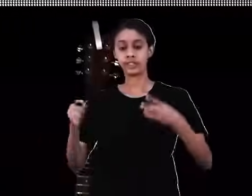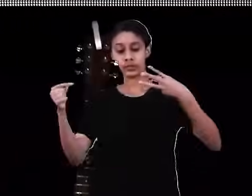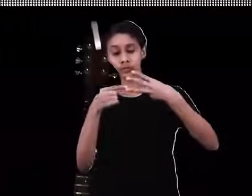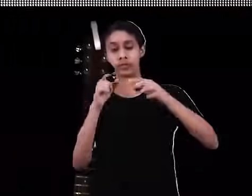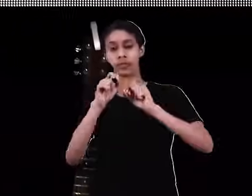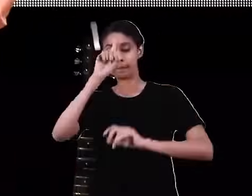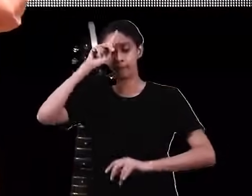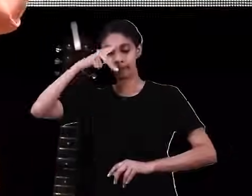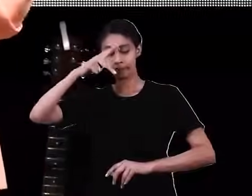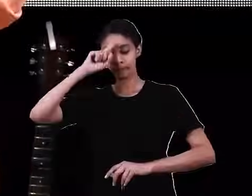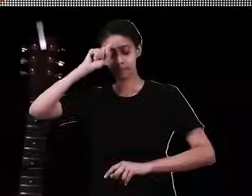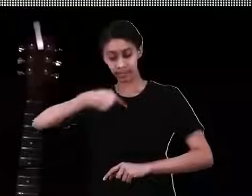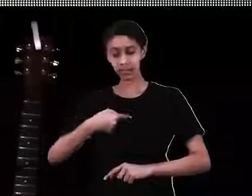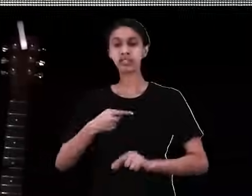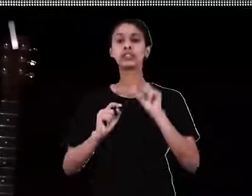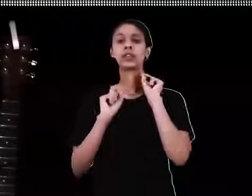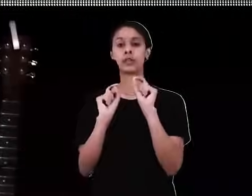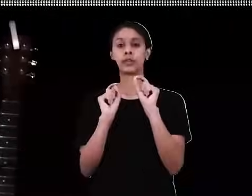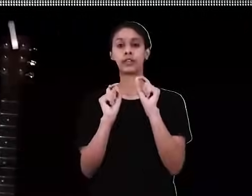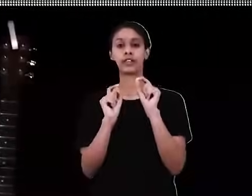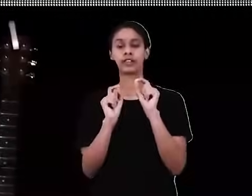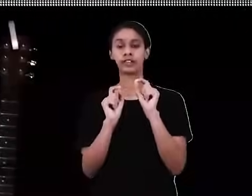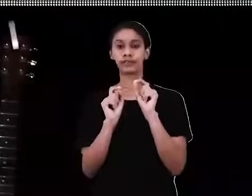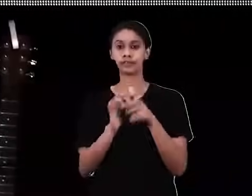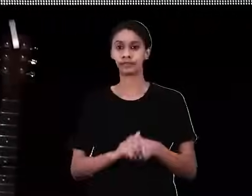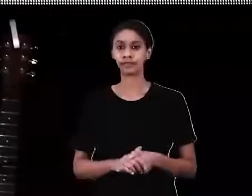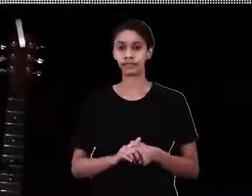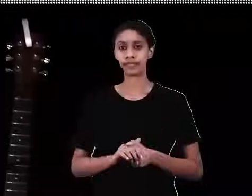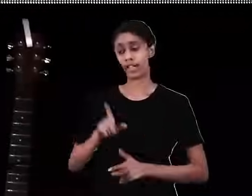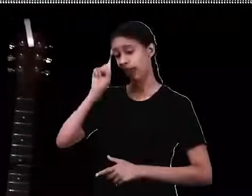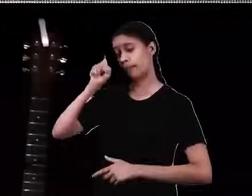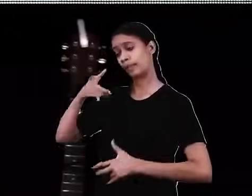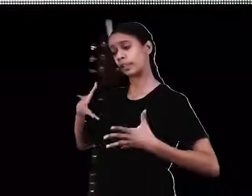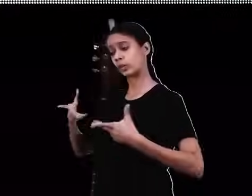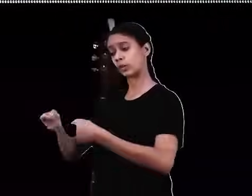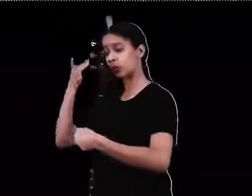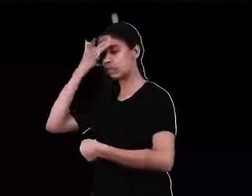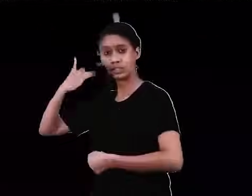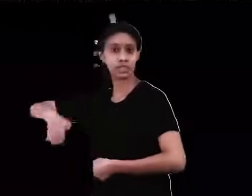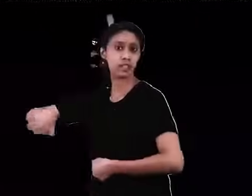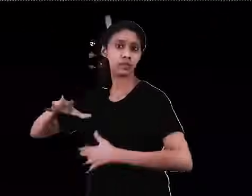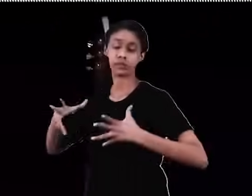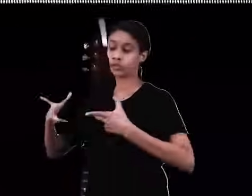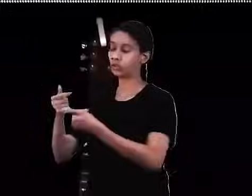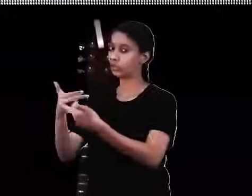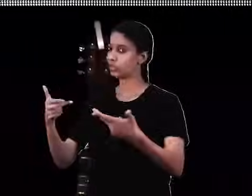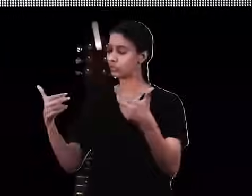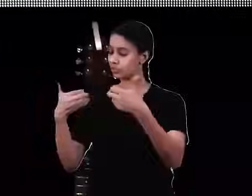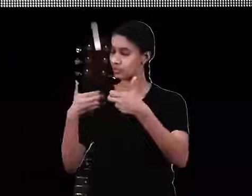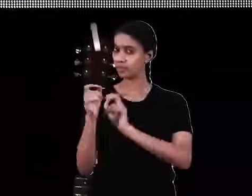governar a si mesma. Não é sobre controlar a todas as pessoas e a tudo à nossa volta.